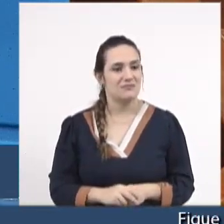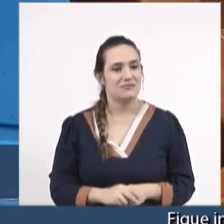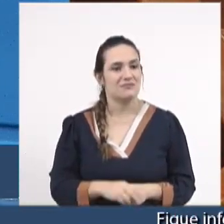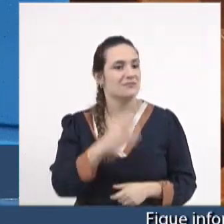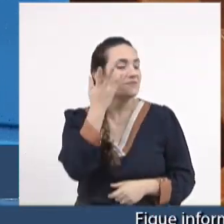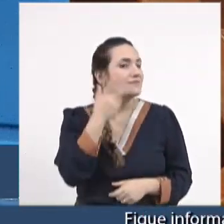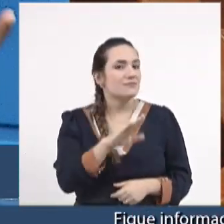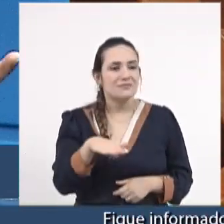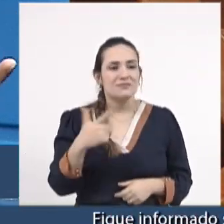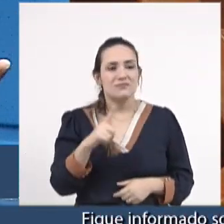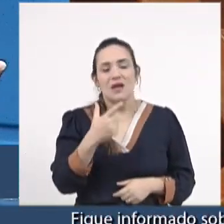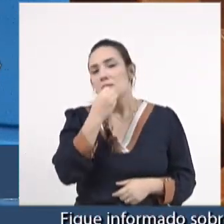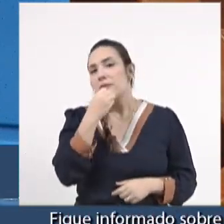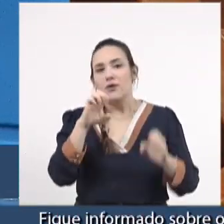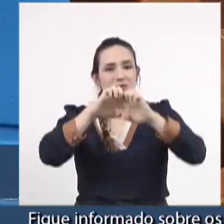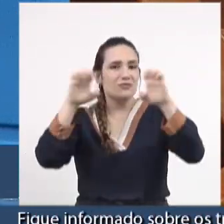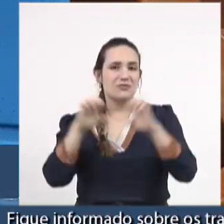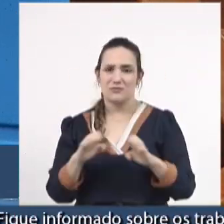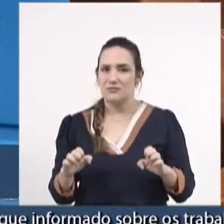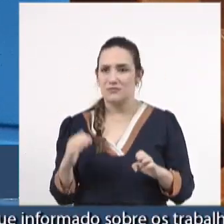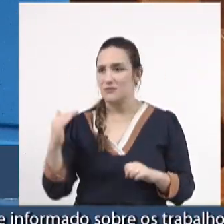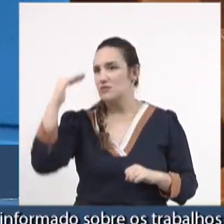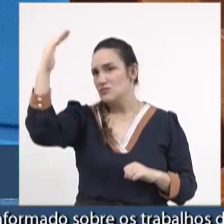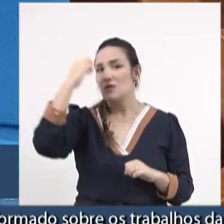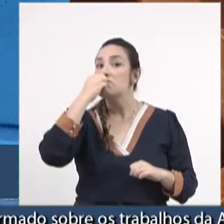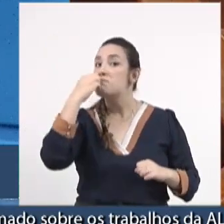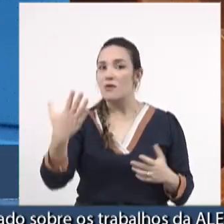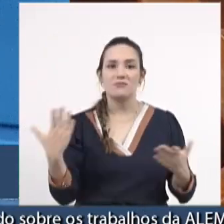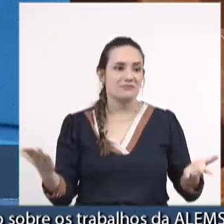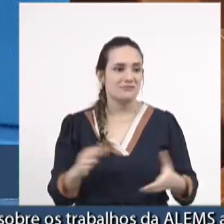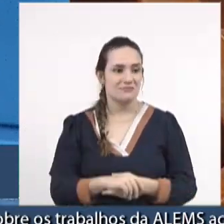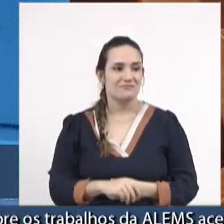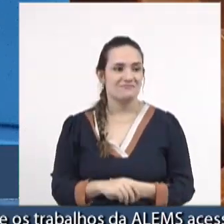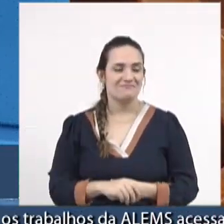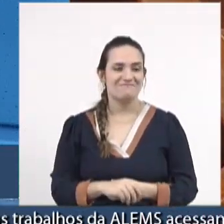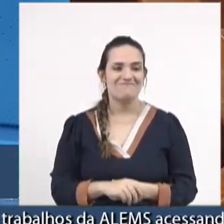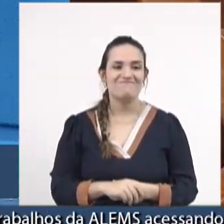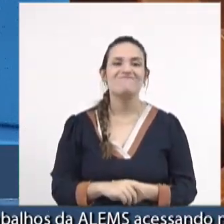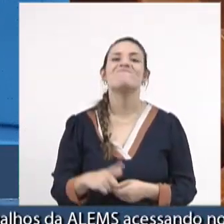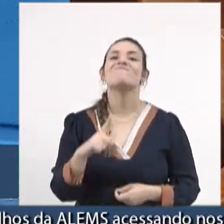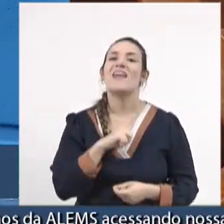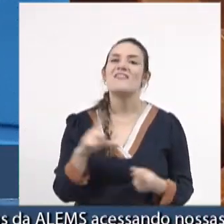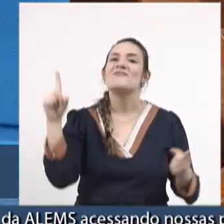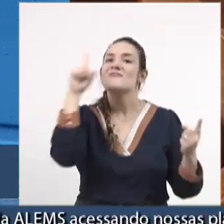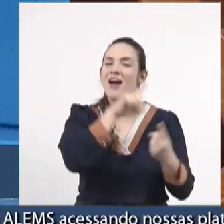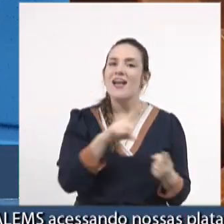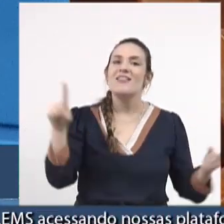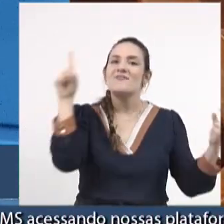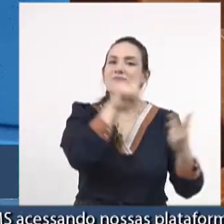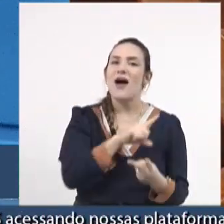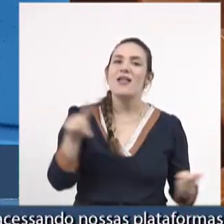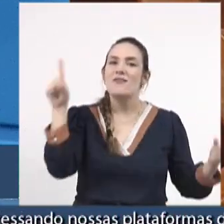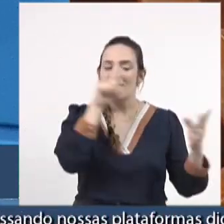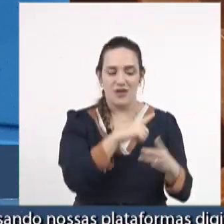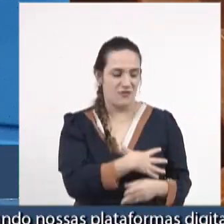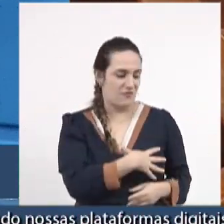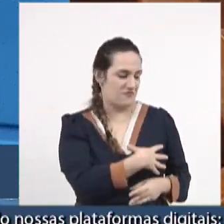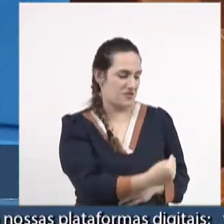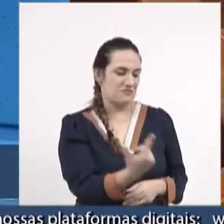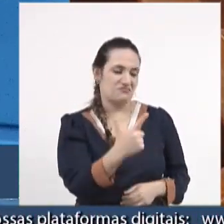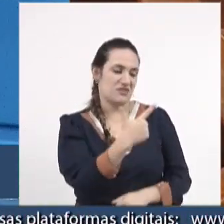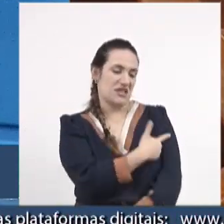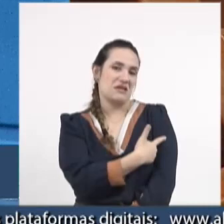uma estruturação para se tornar um adulto produtivo. E aí cria-se um ciclo vicioso de que filhos